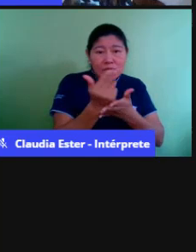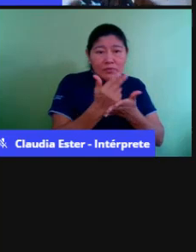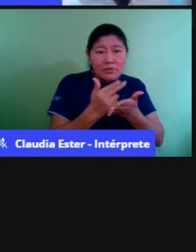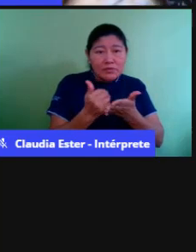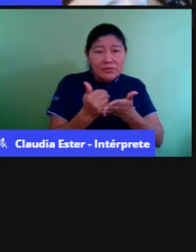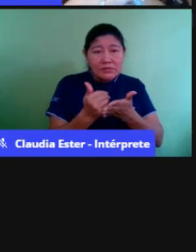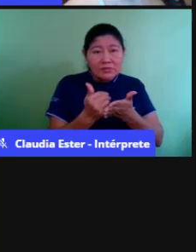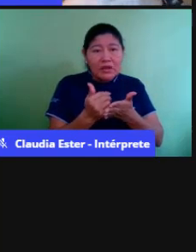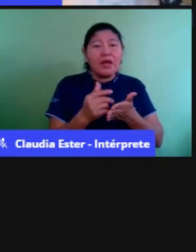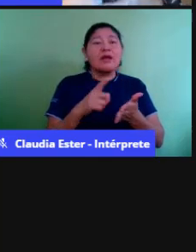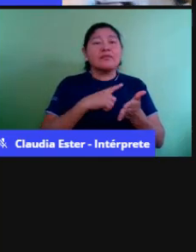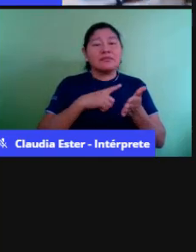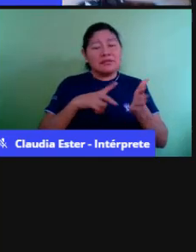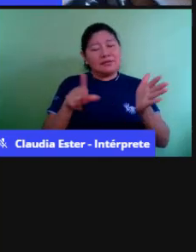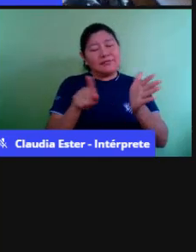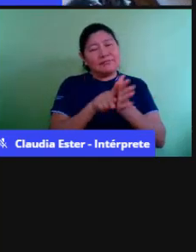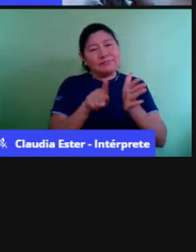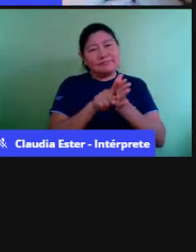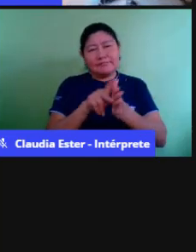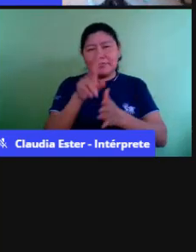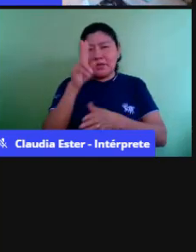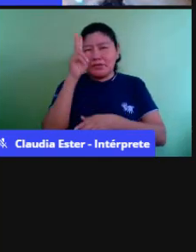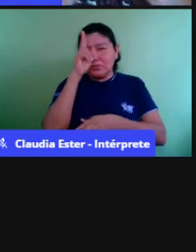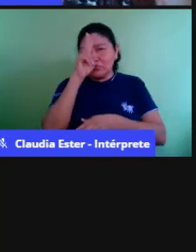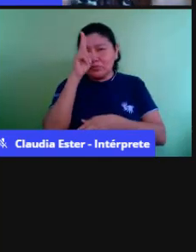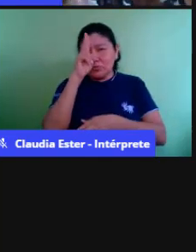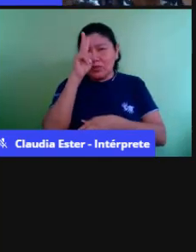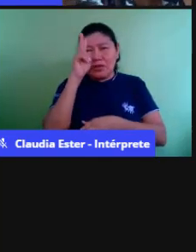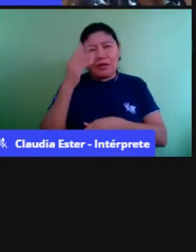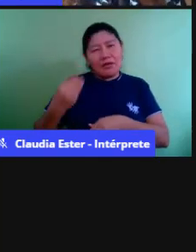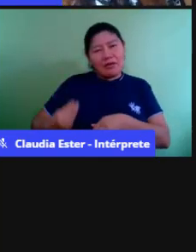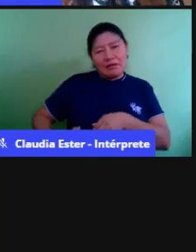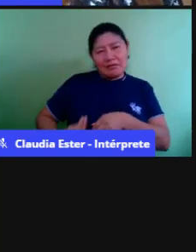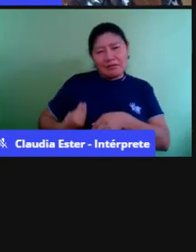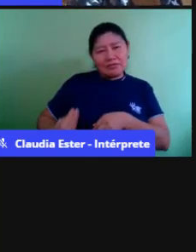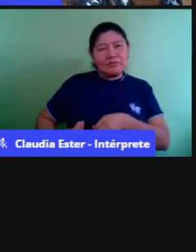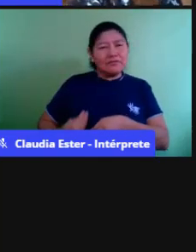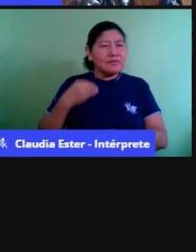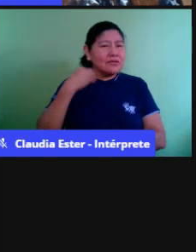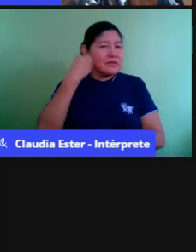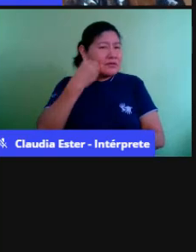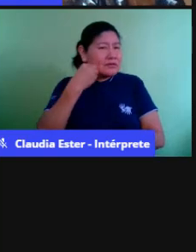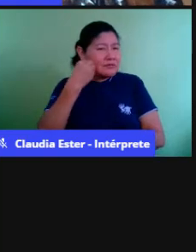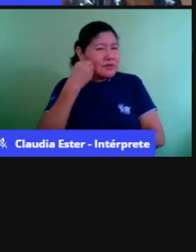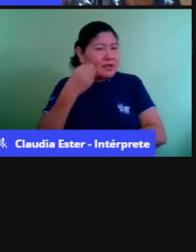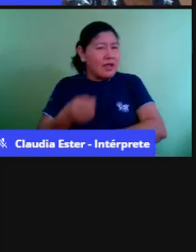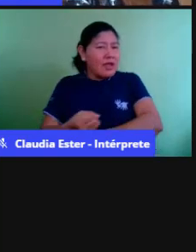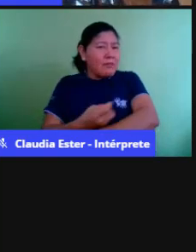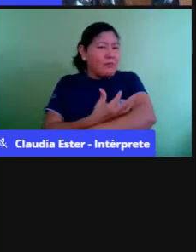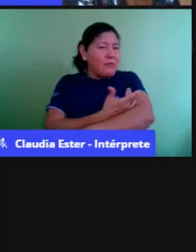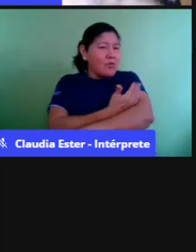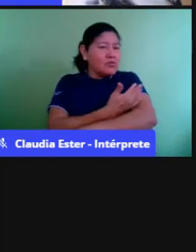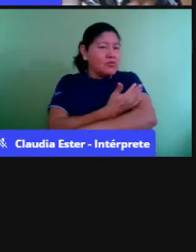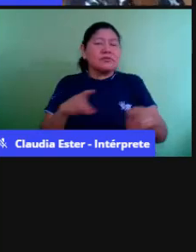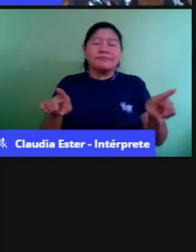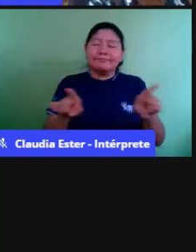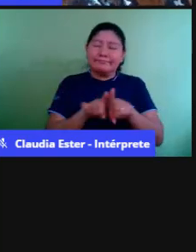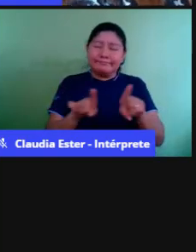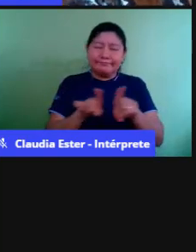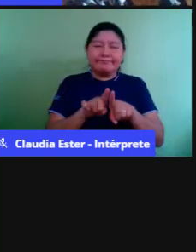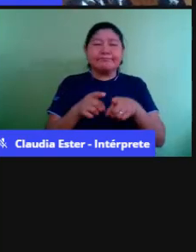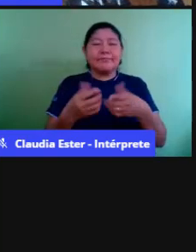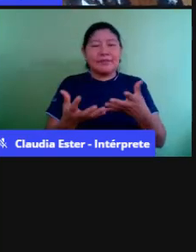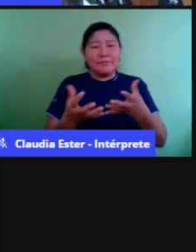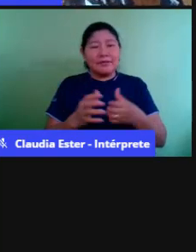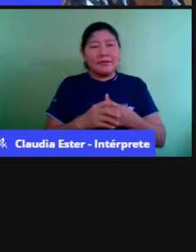sua própria história de vida, suas experiências, suas emoções e seus sentimentos, ok? Então, isso